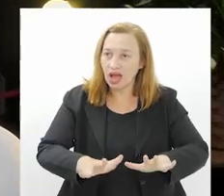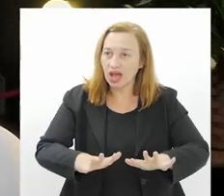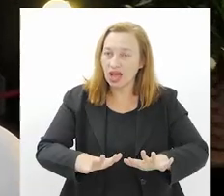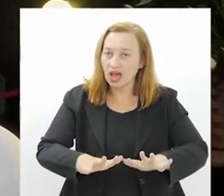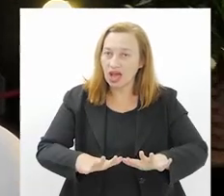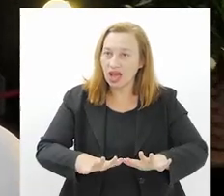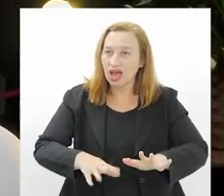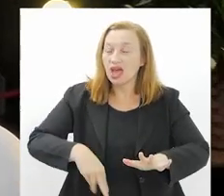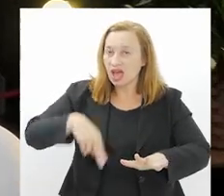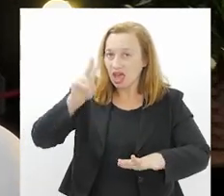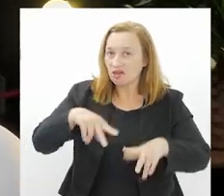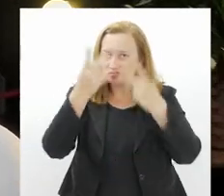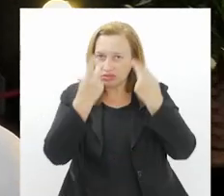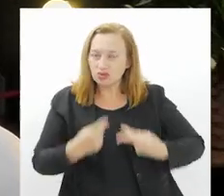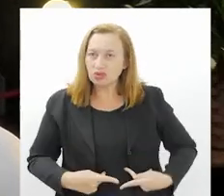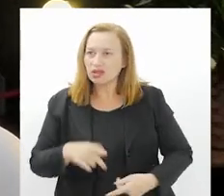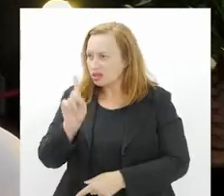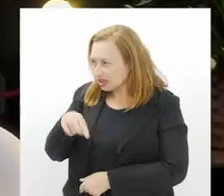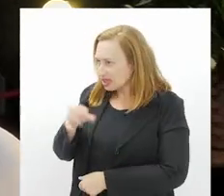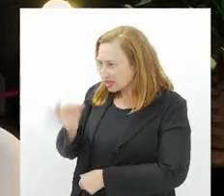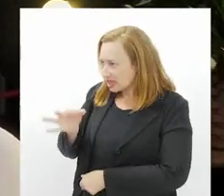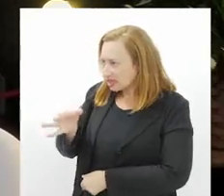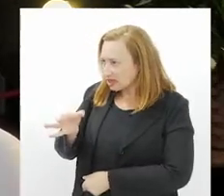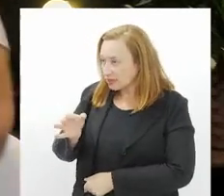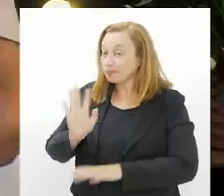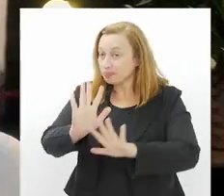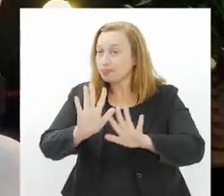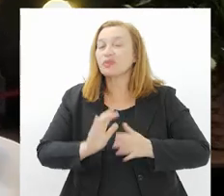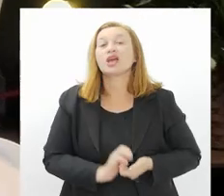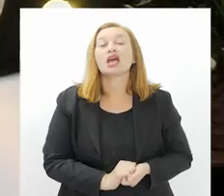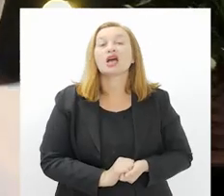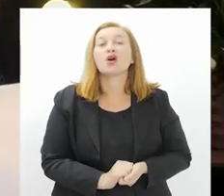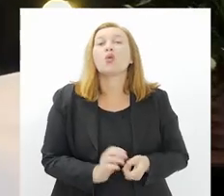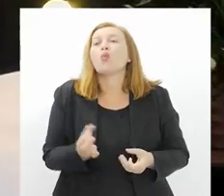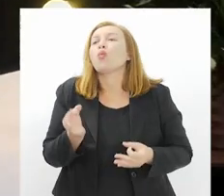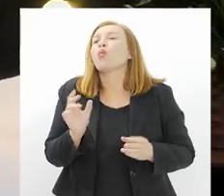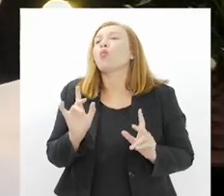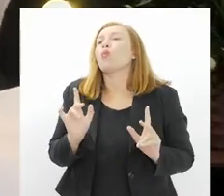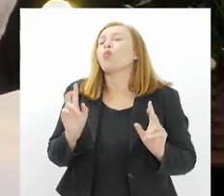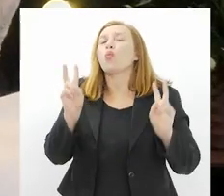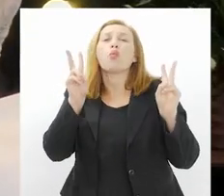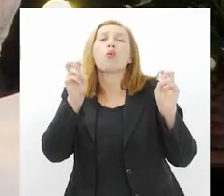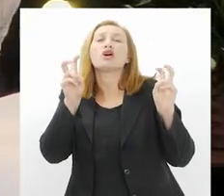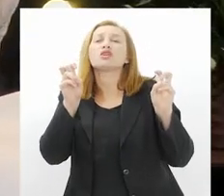professor? Como é que está a minha nota? Bom, Rui, a questão é o seguinte, né?